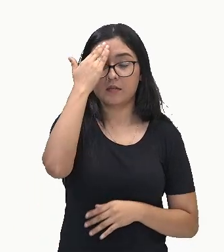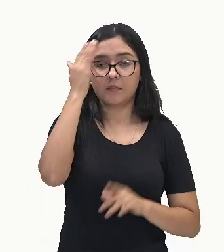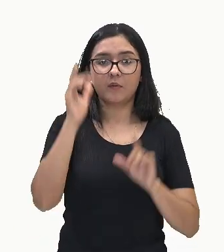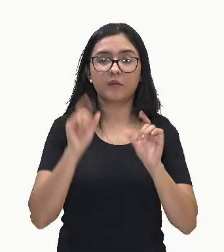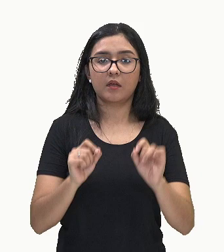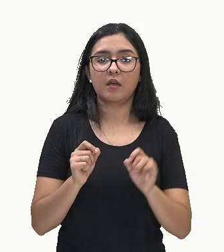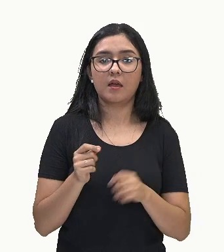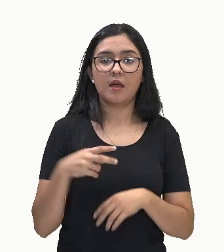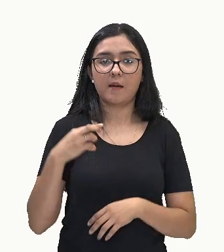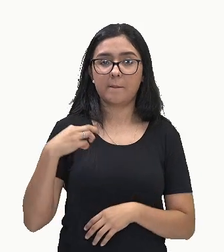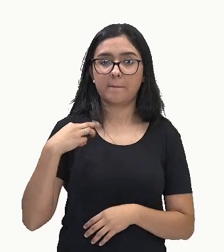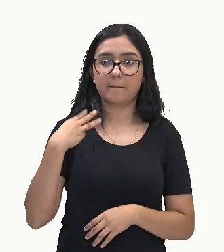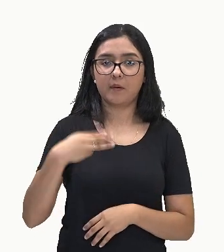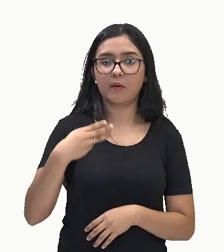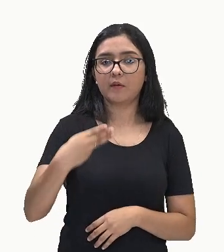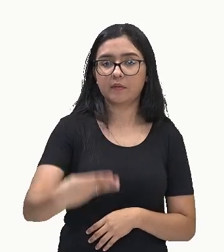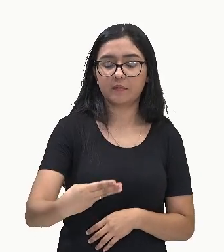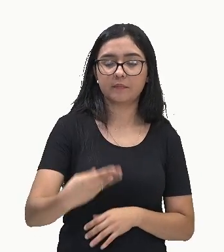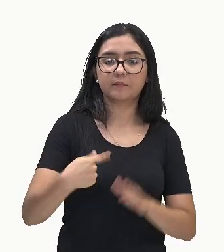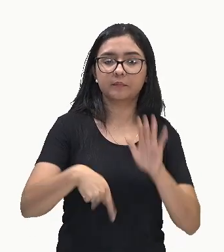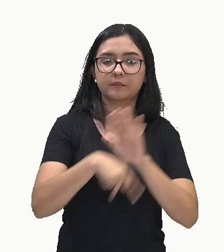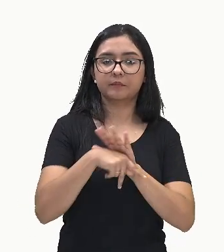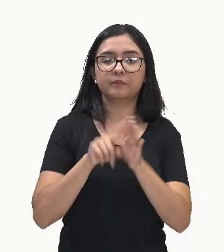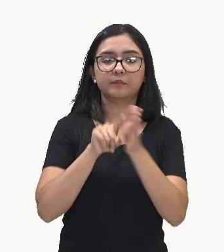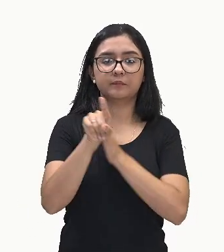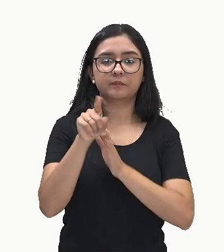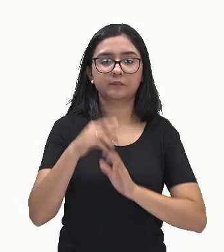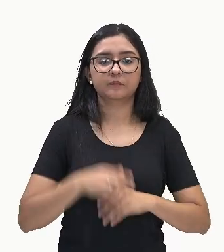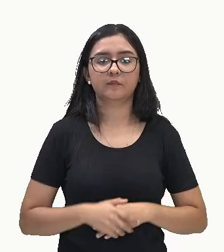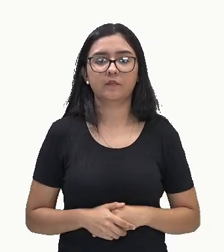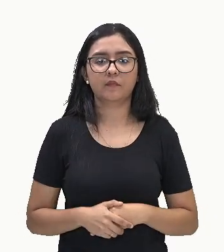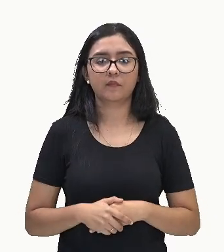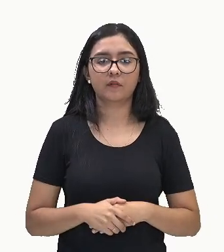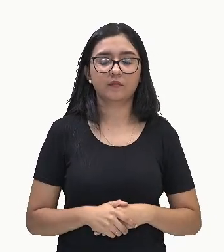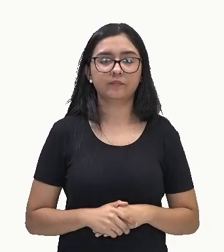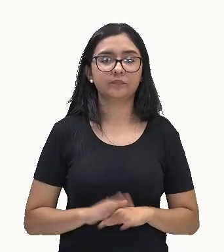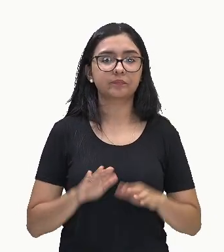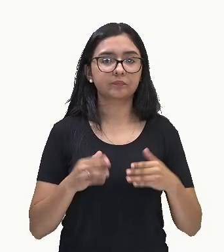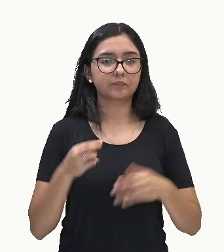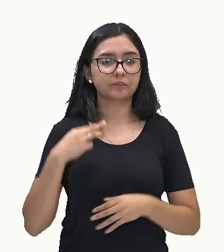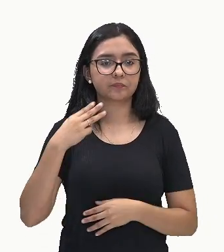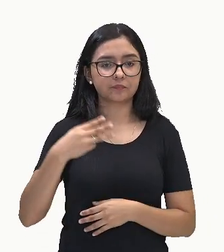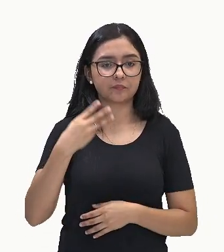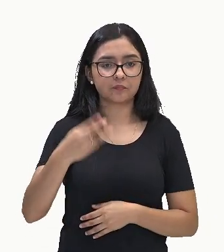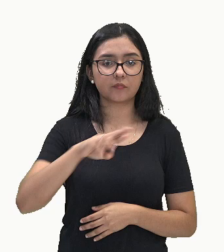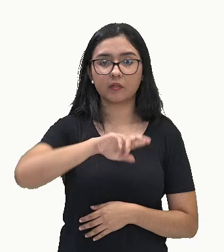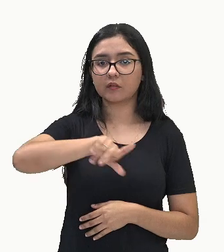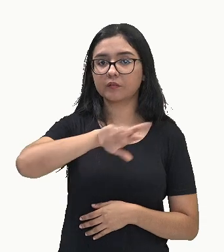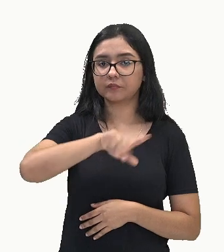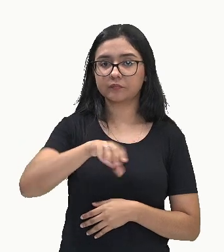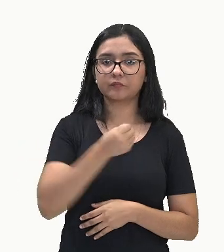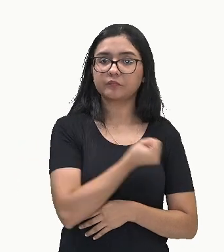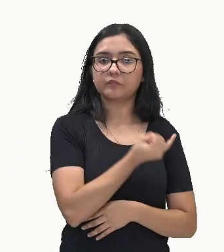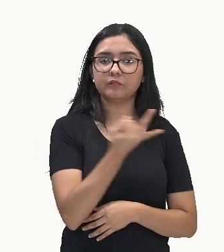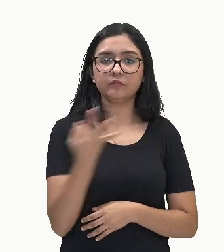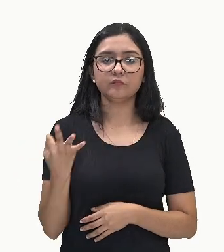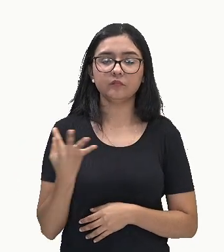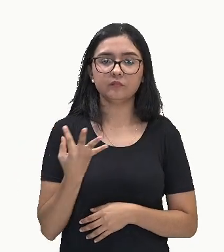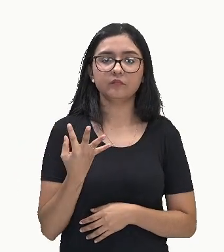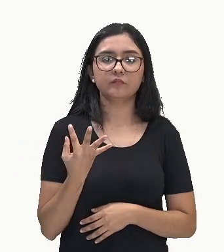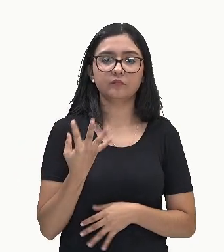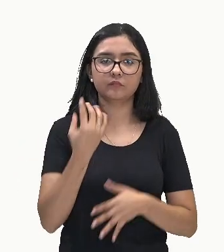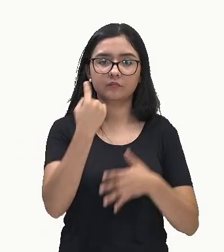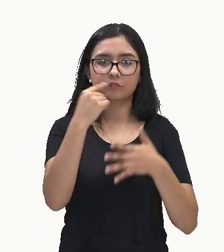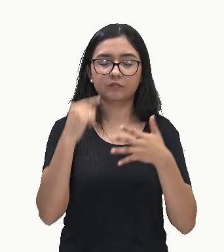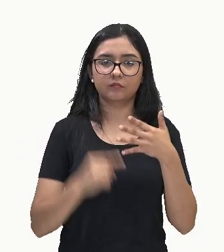moda não é isso a moda né no caso aí não é a quantidade de elementos que